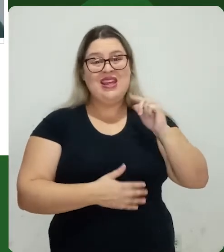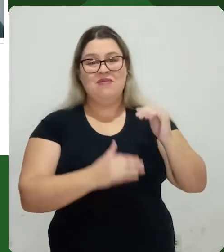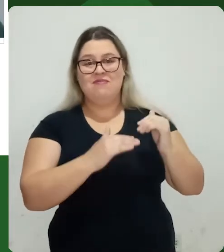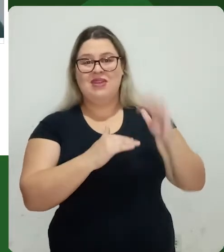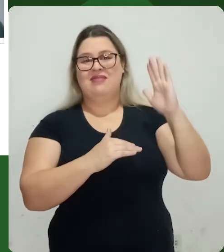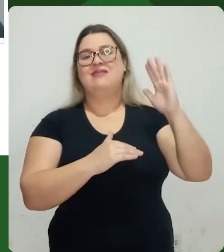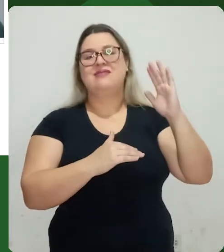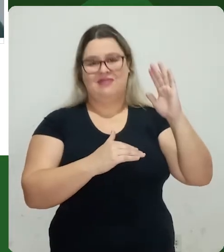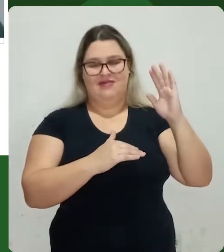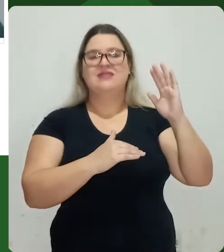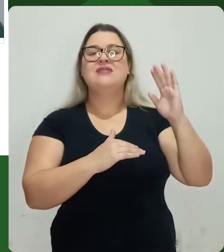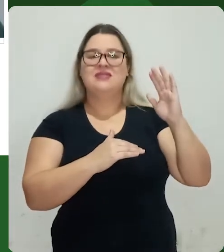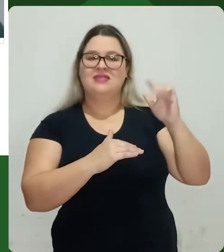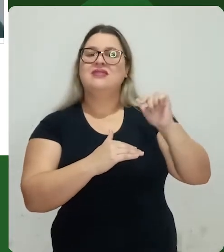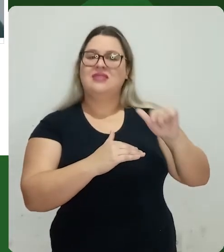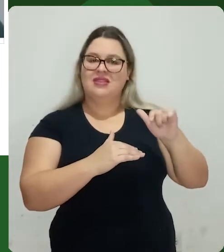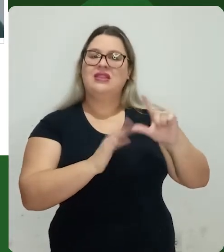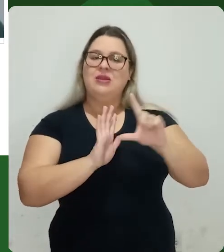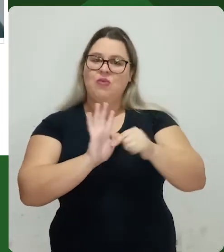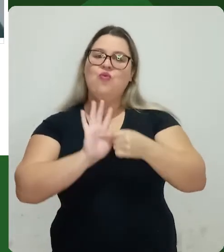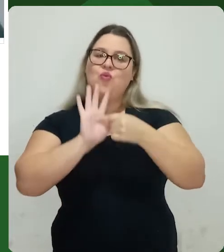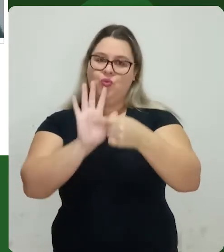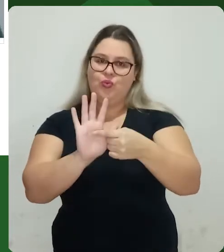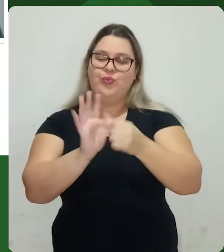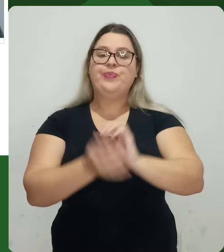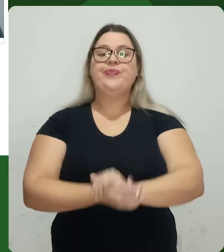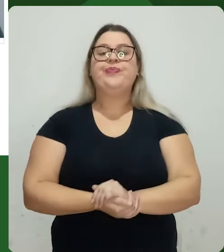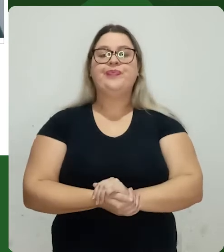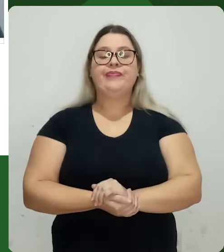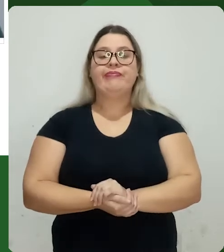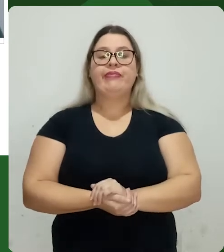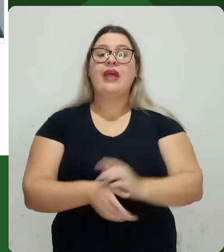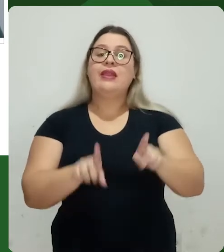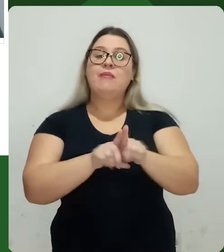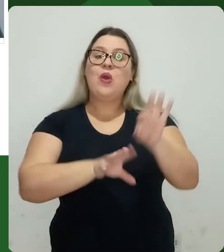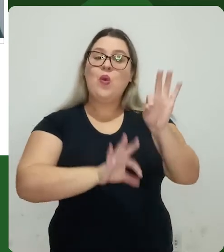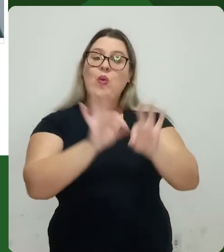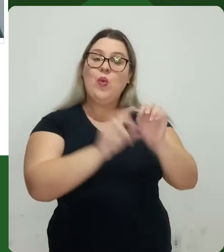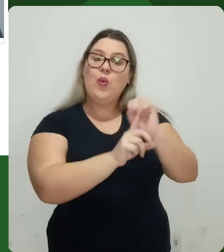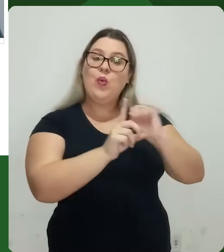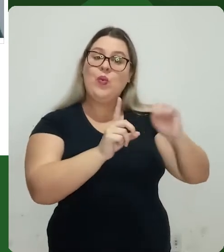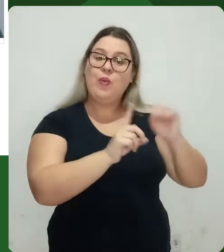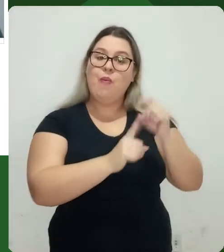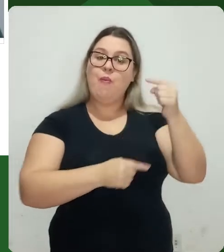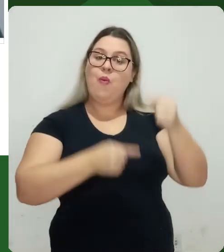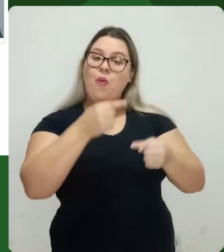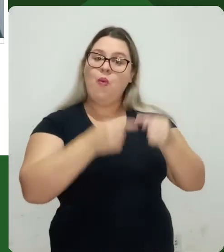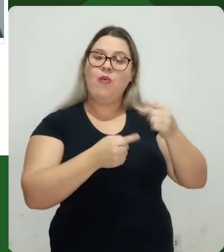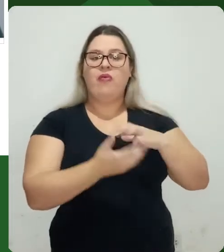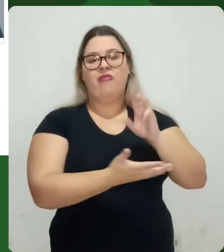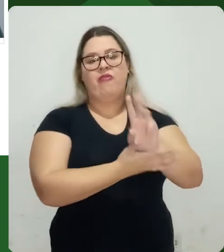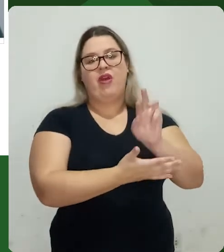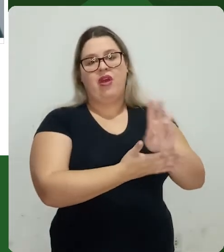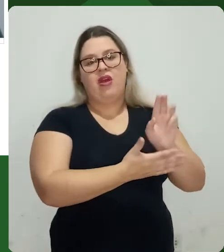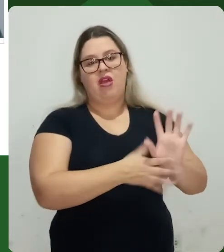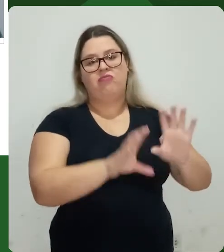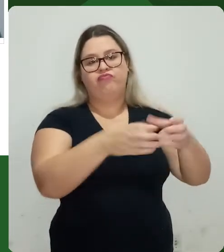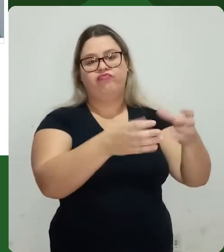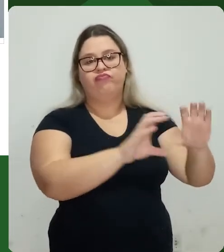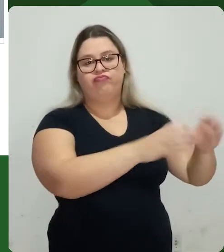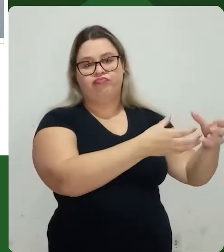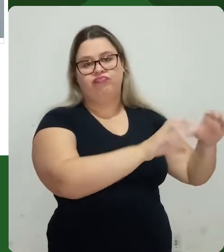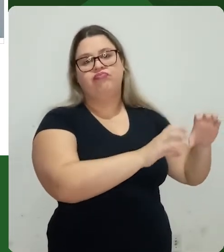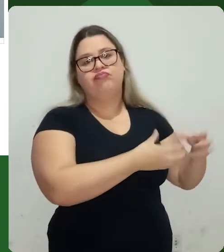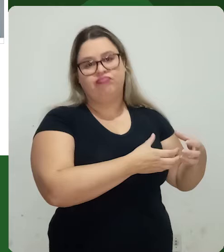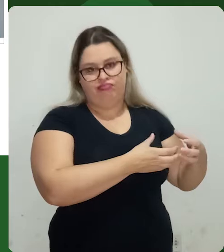de 250 línguas, eu vou mostrar depois para vocês um pouco de como é que se dá essa expressão. Nós temos uma organização social e política que